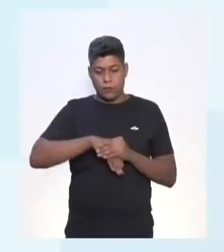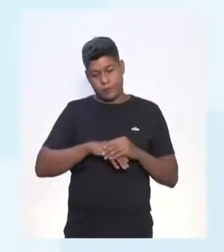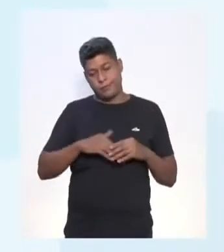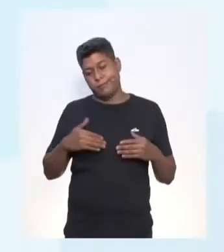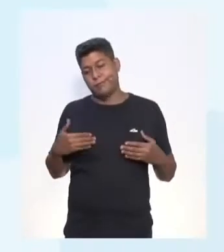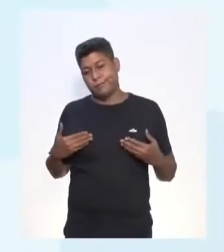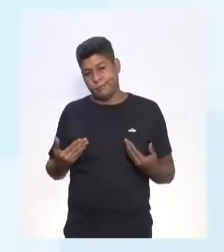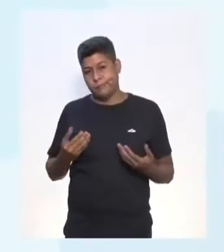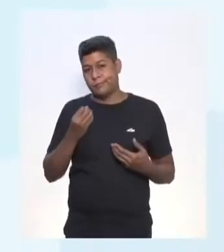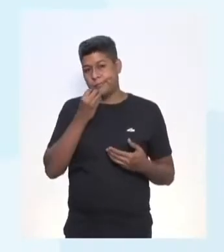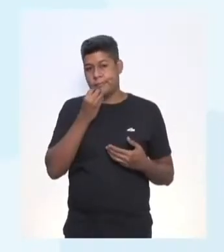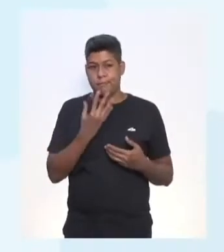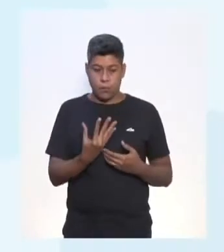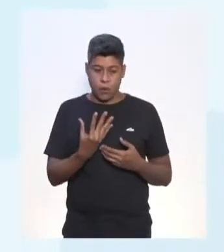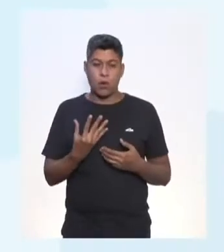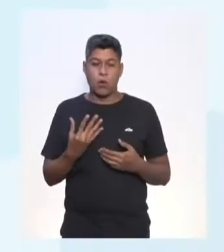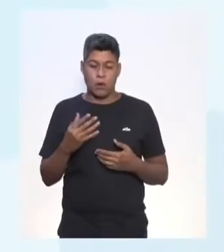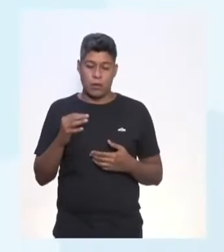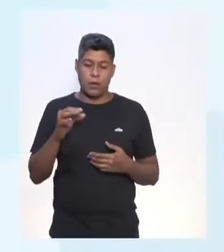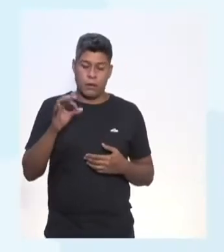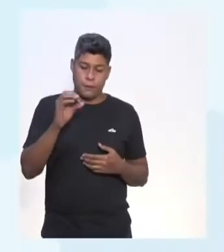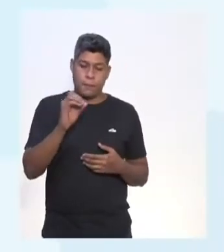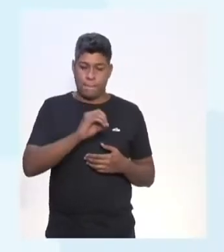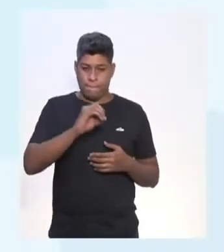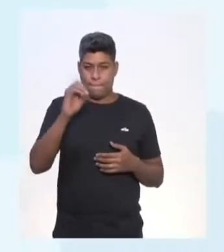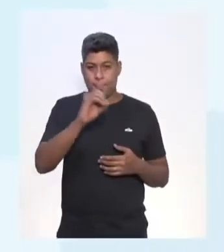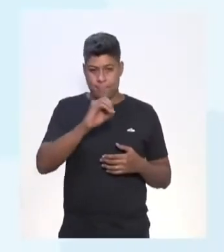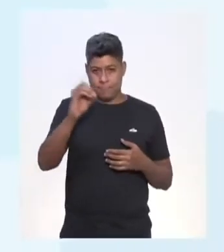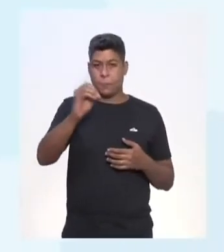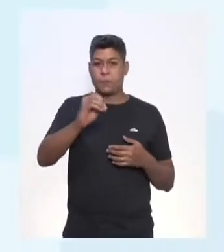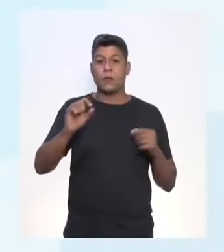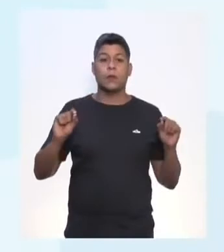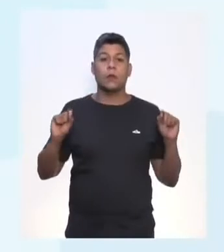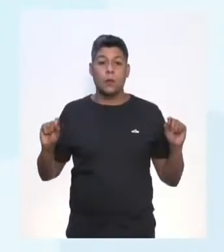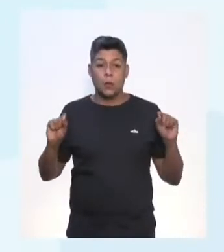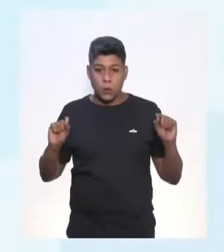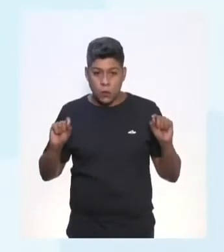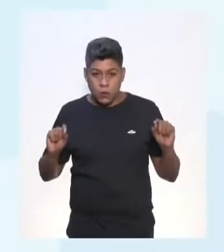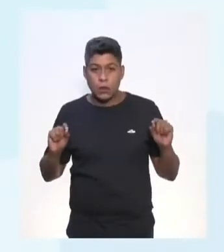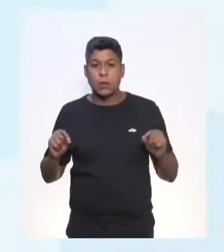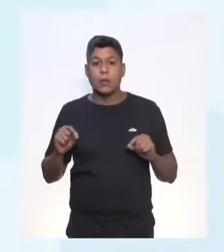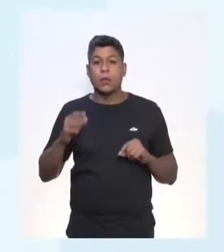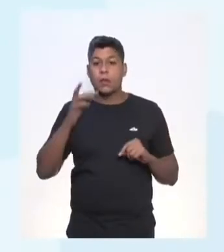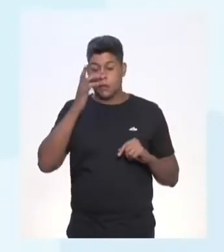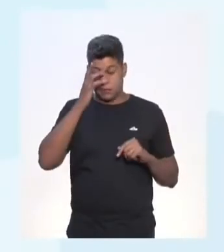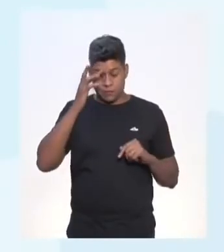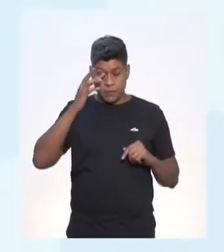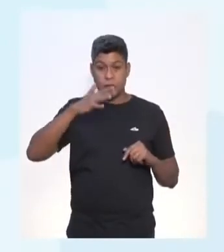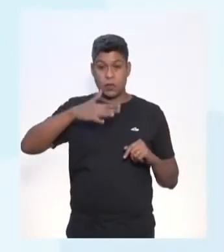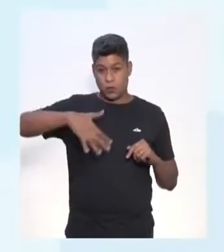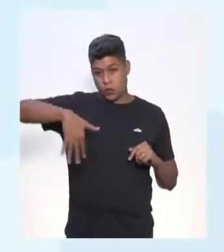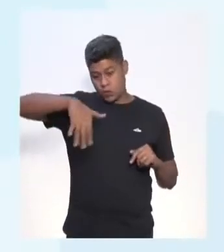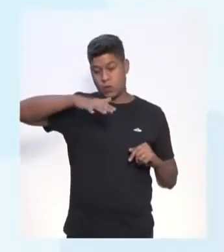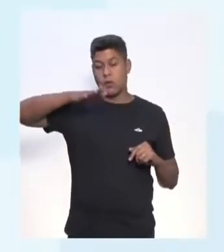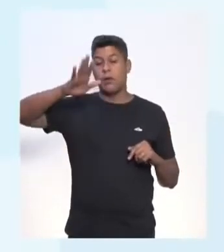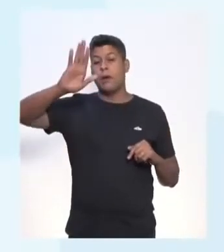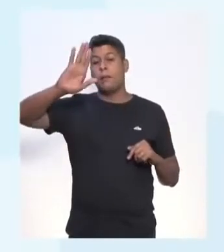Então, uma boa parte ali, uma boa parte da população